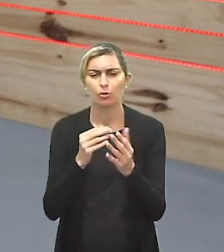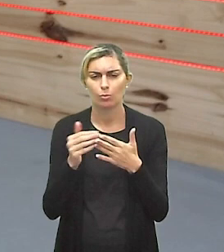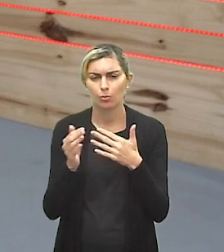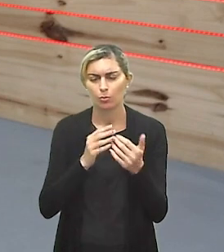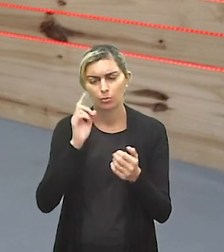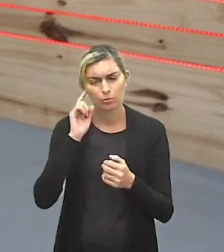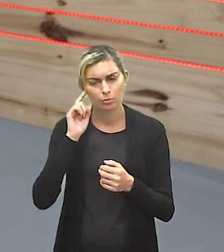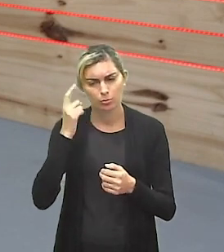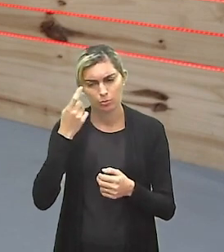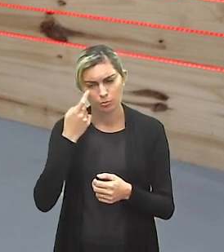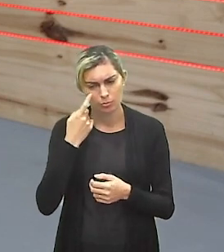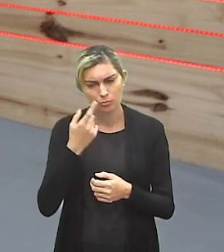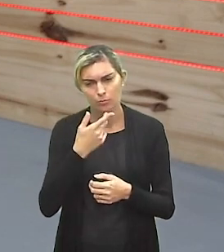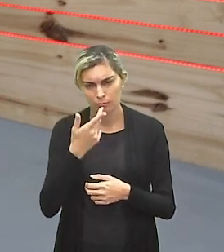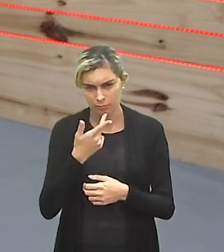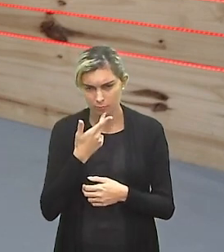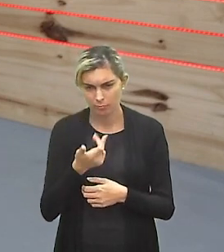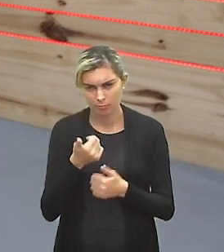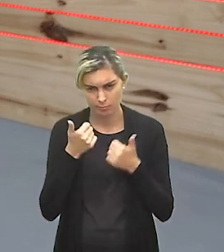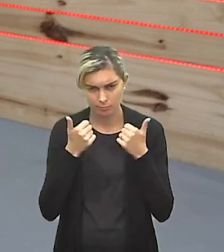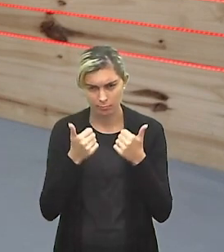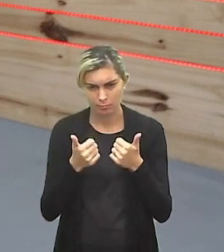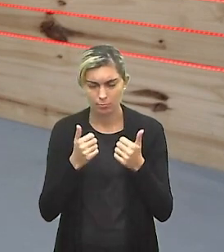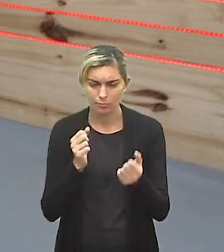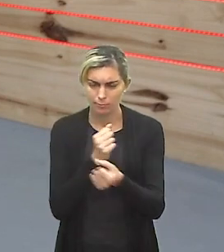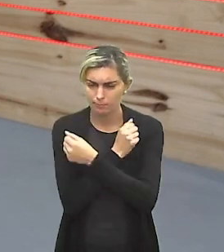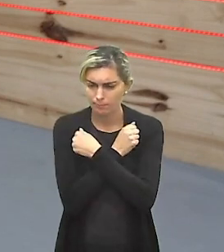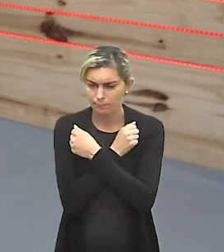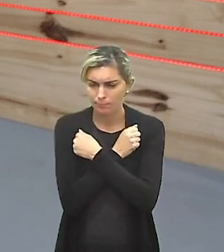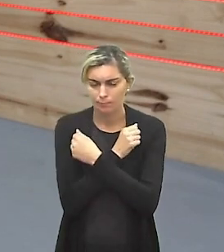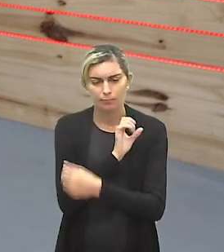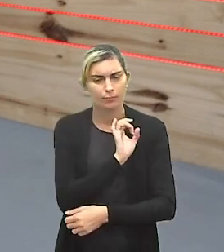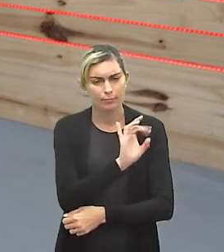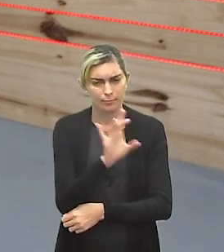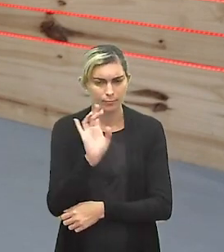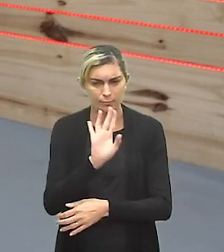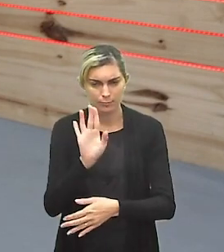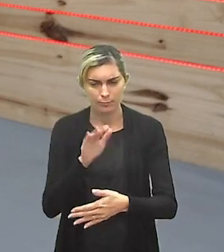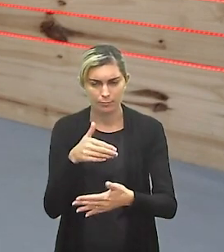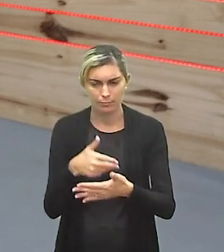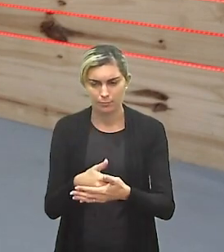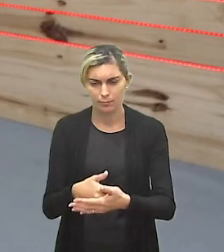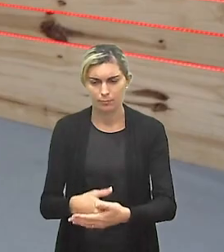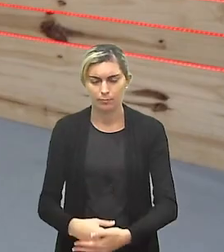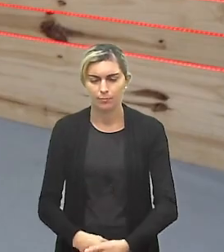dúvida, fala, tá bom? Um forte abraço em cada um e até a próxima.